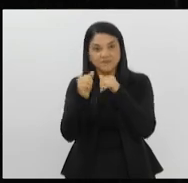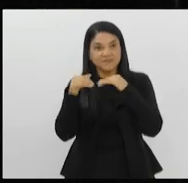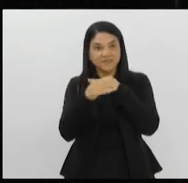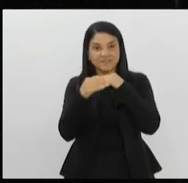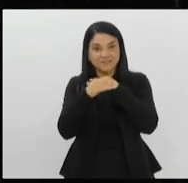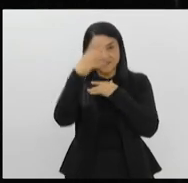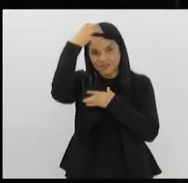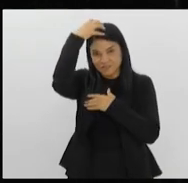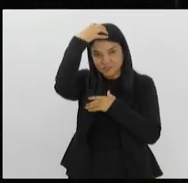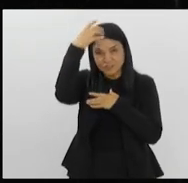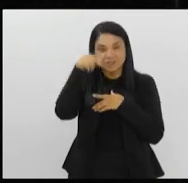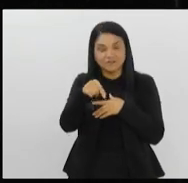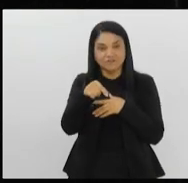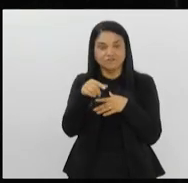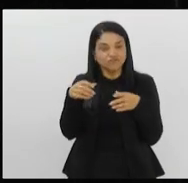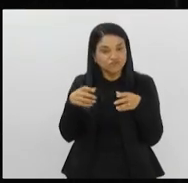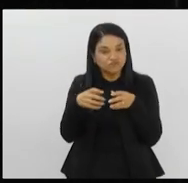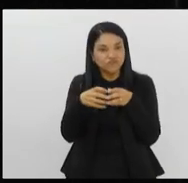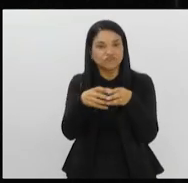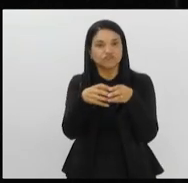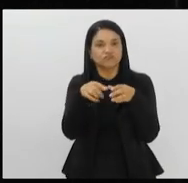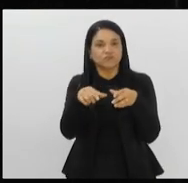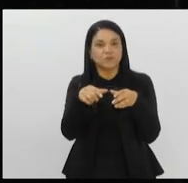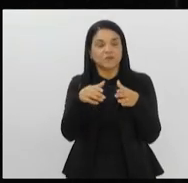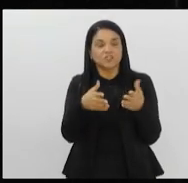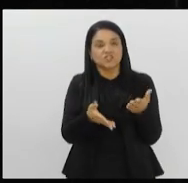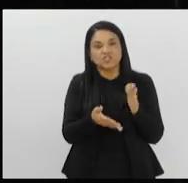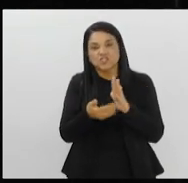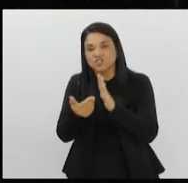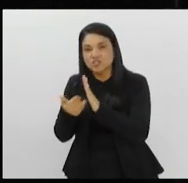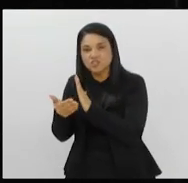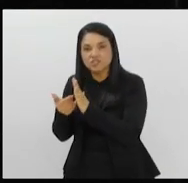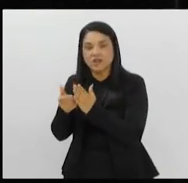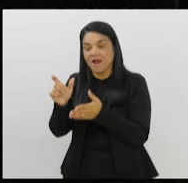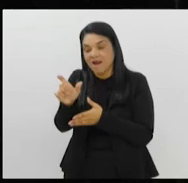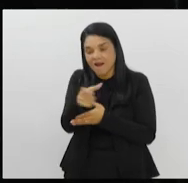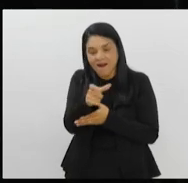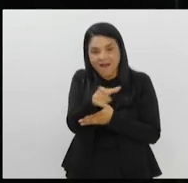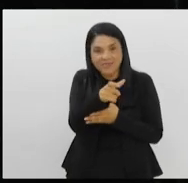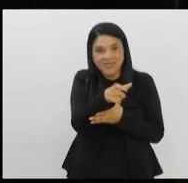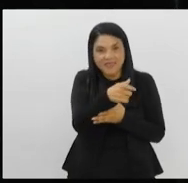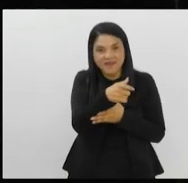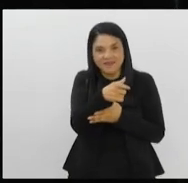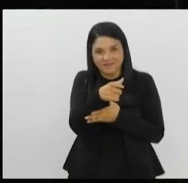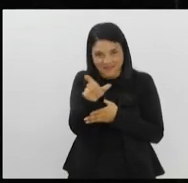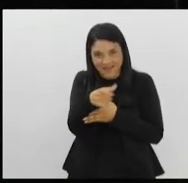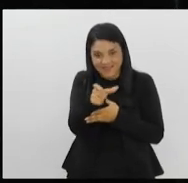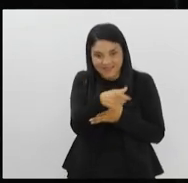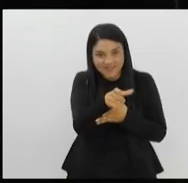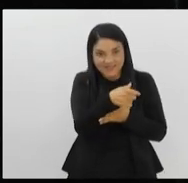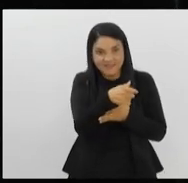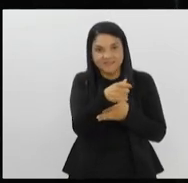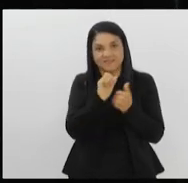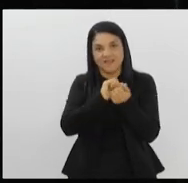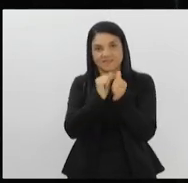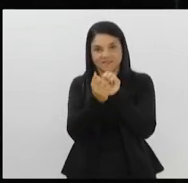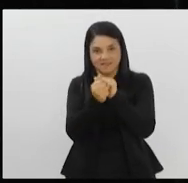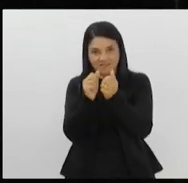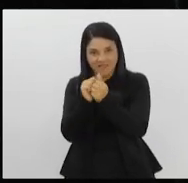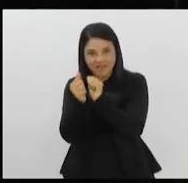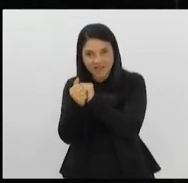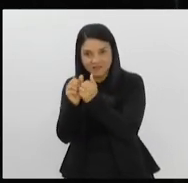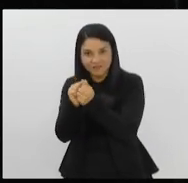simples mutirão para tiragem de carteiras de artesanato. Essa falta, inclusive, de vontade